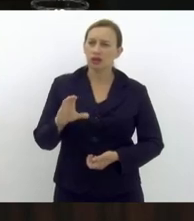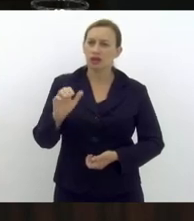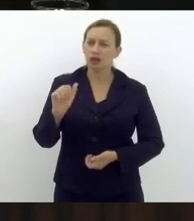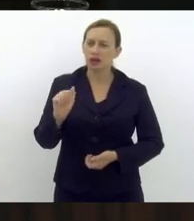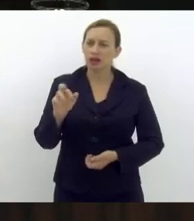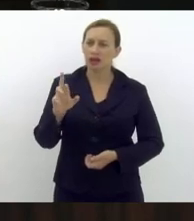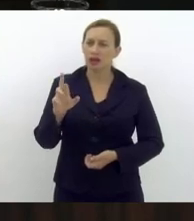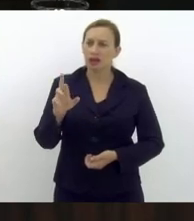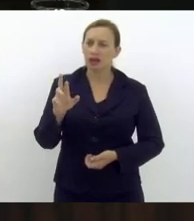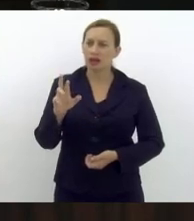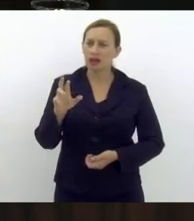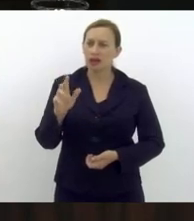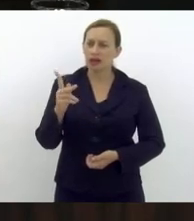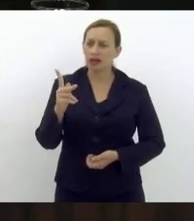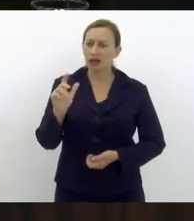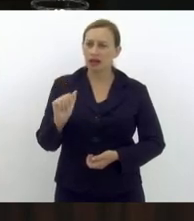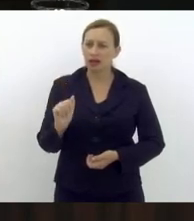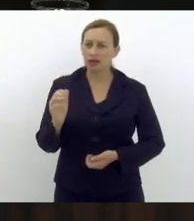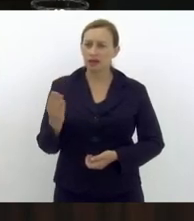Carla Machado.